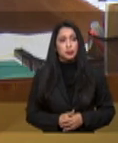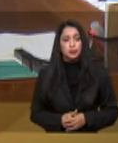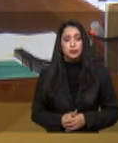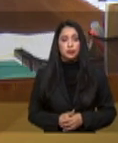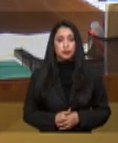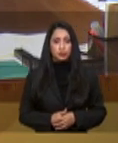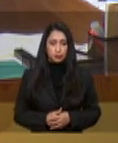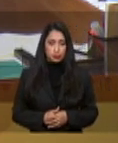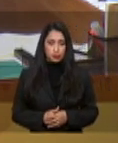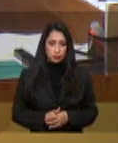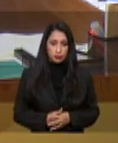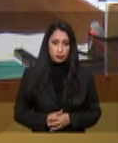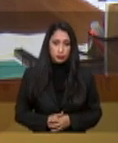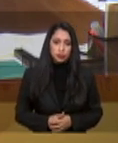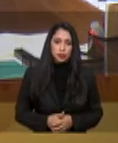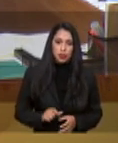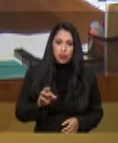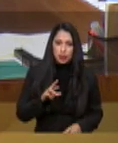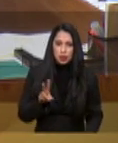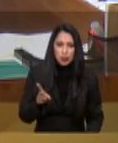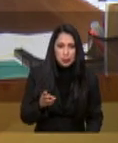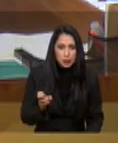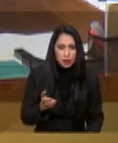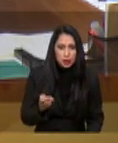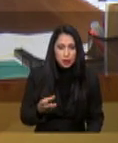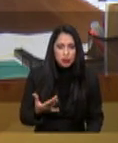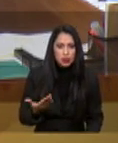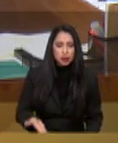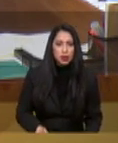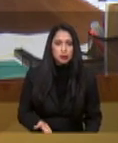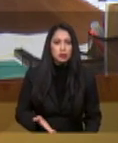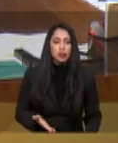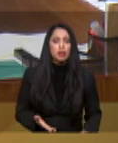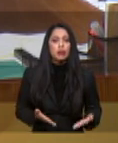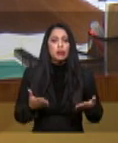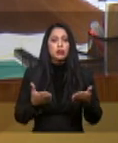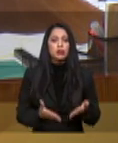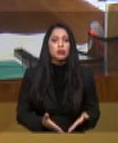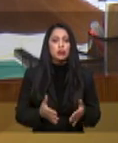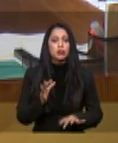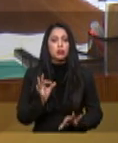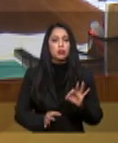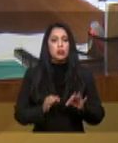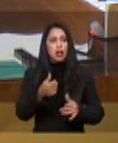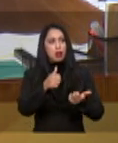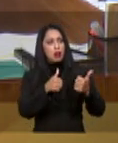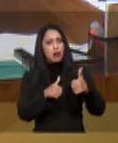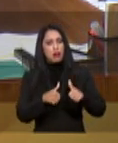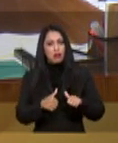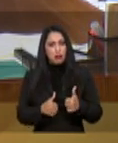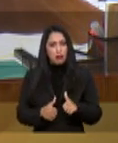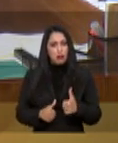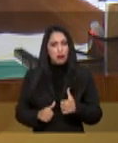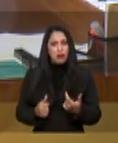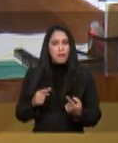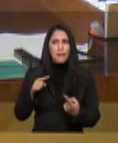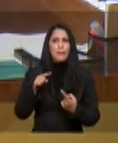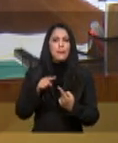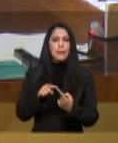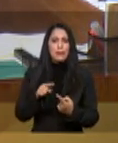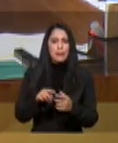Não vislumbro, por esse ângulo, campo para atuação judicial. É que, da análise da exposição de motivos da